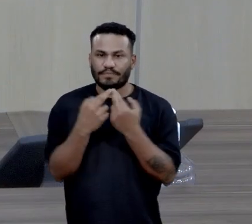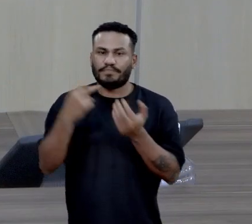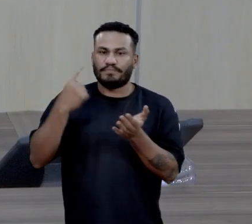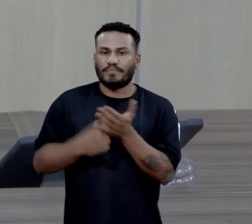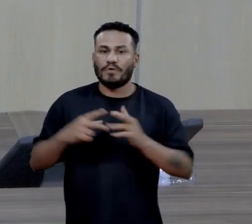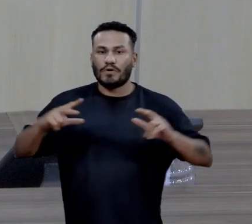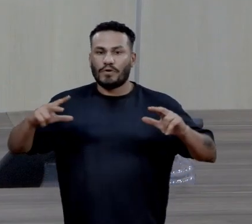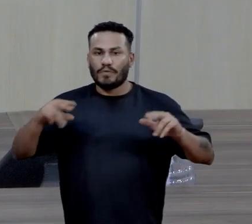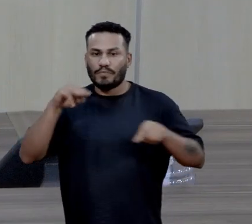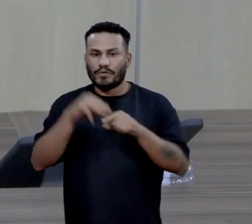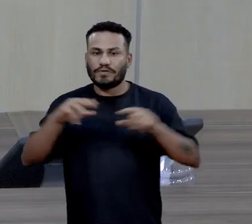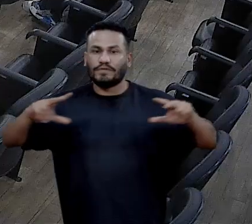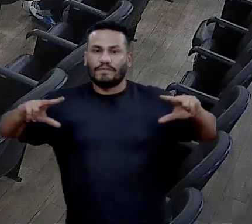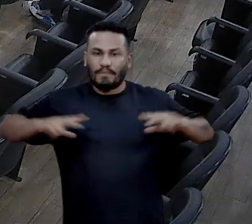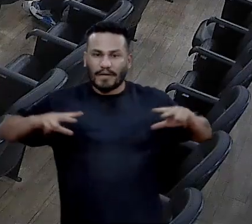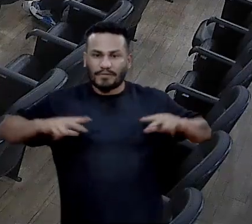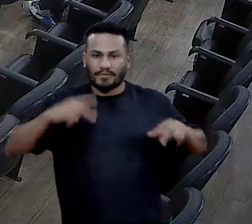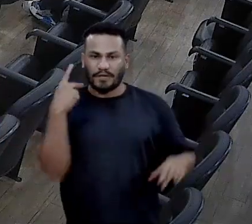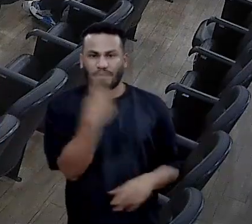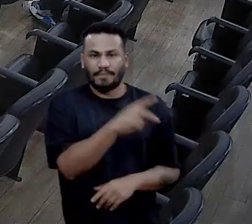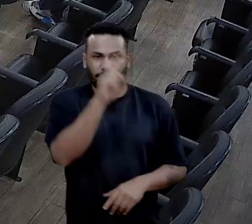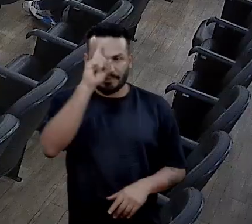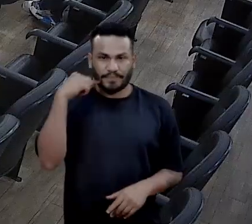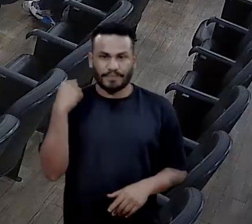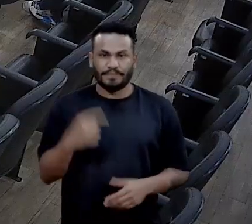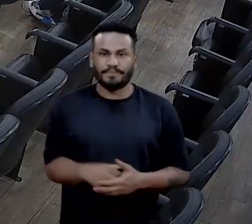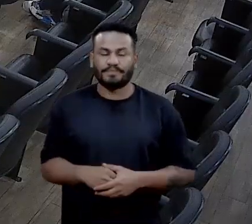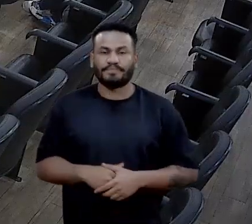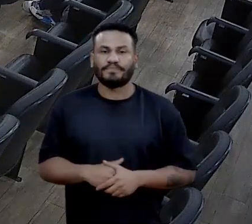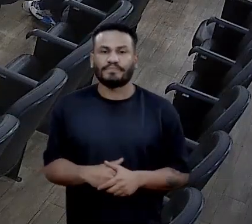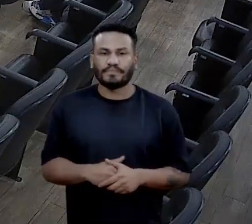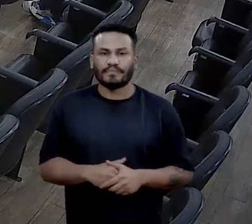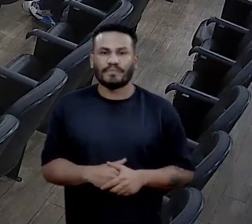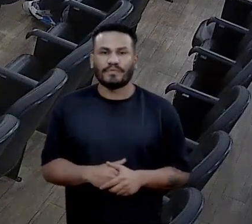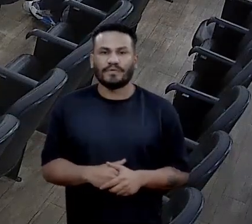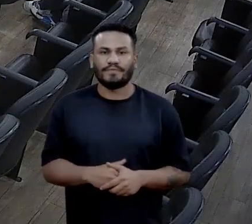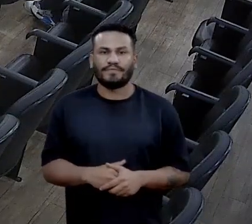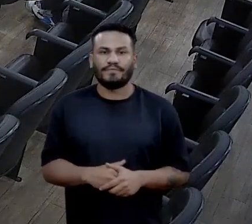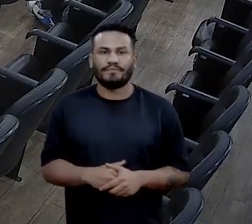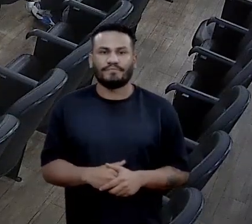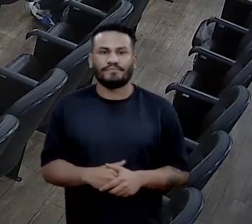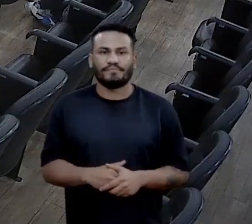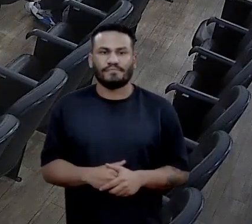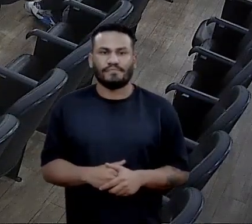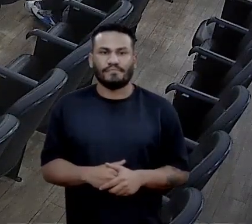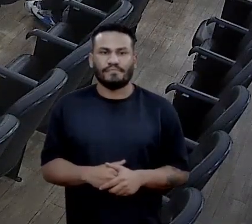motivos particulares.